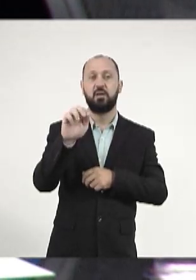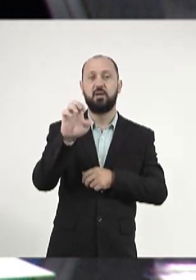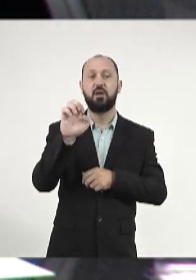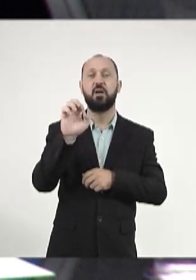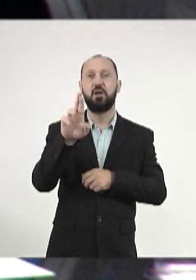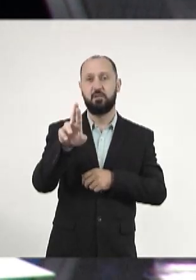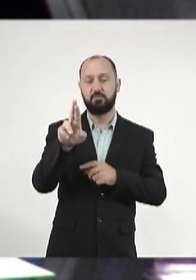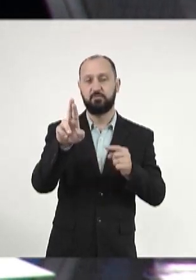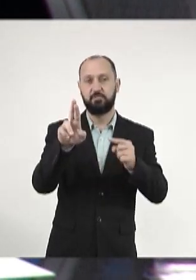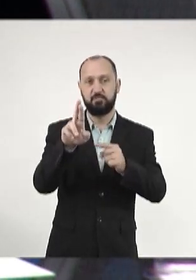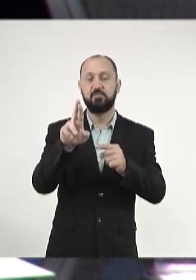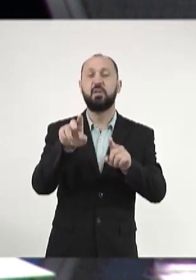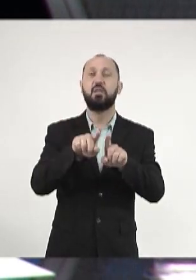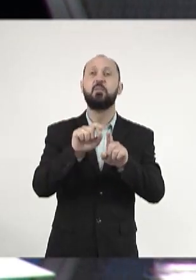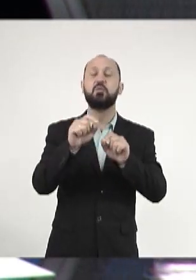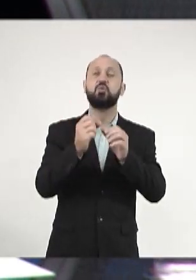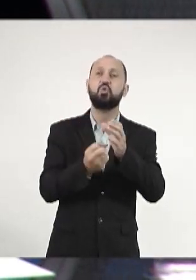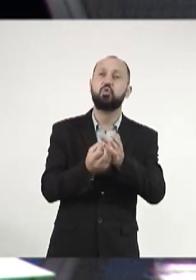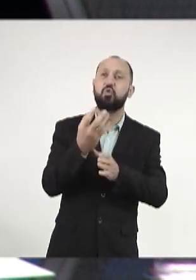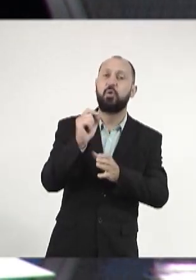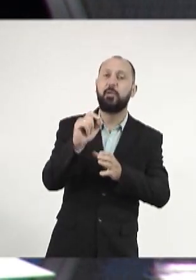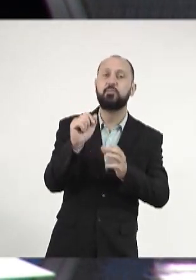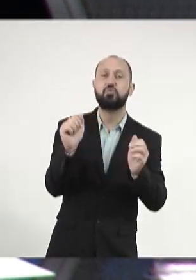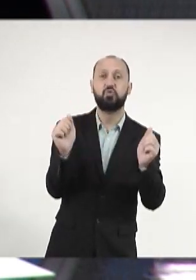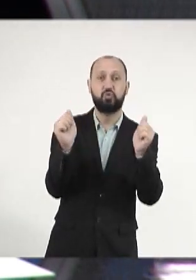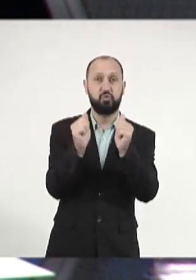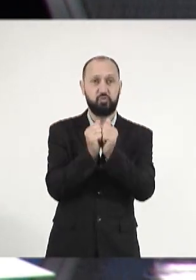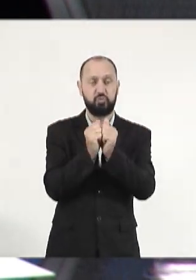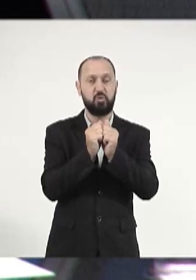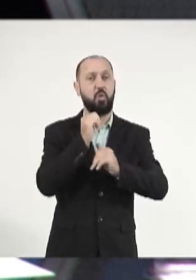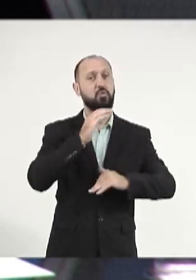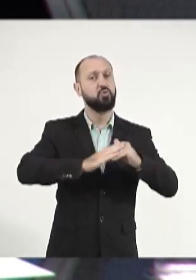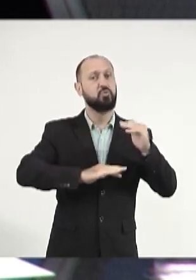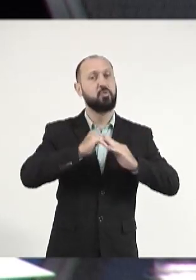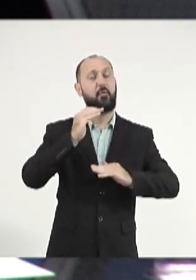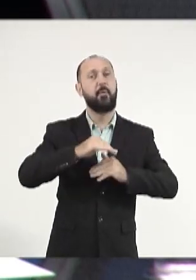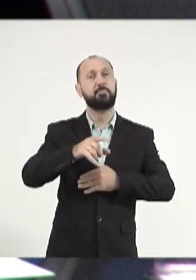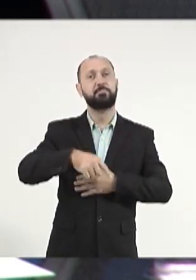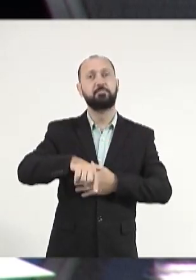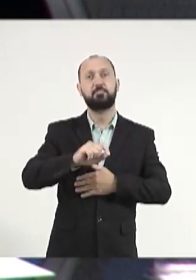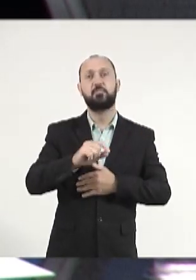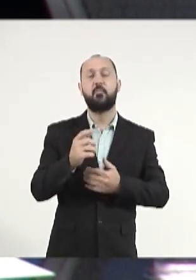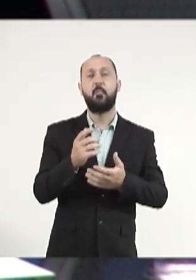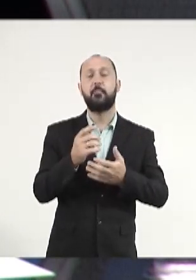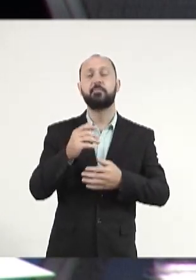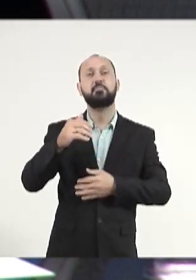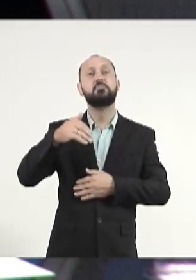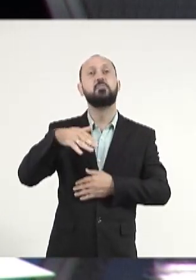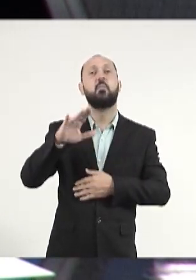bem como que seja elaborado em conjunto com os servidores,